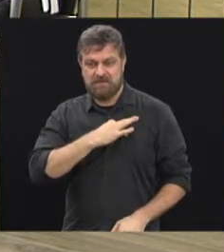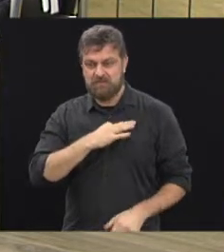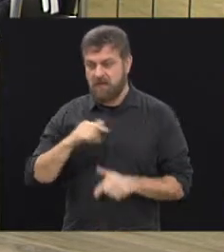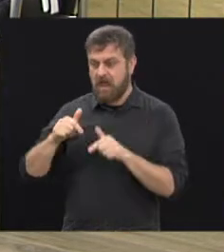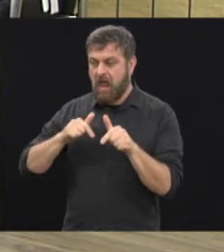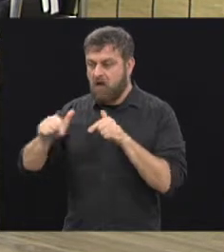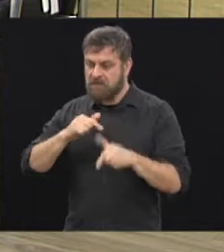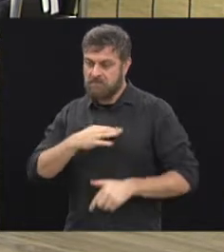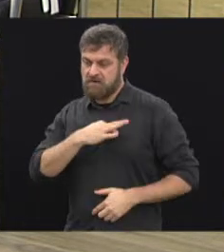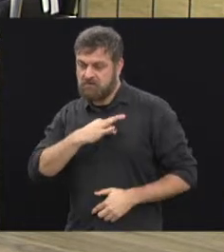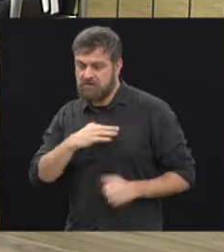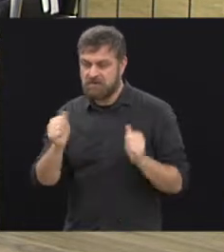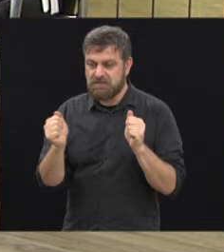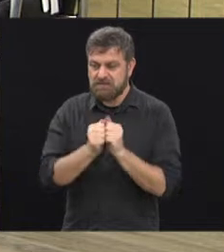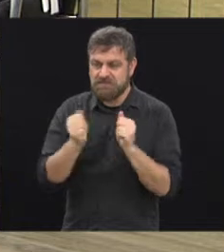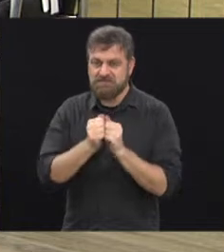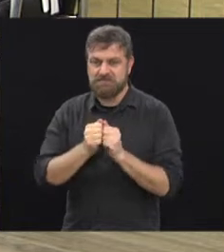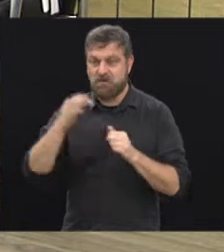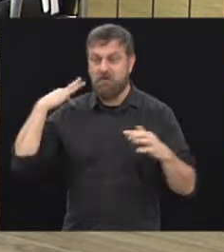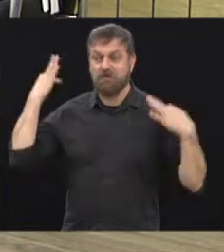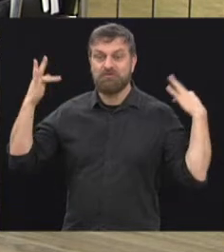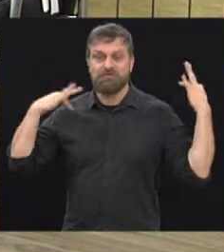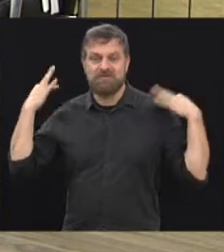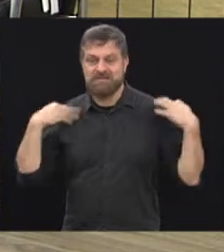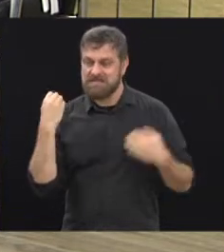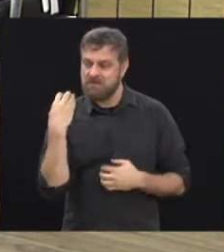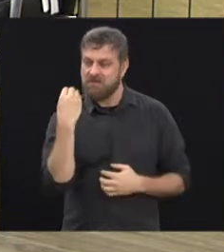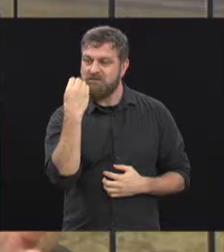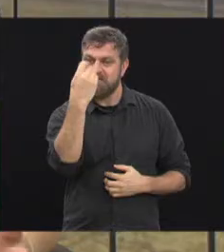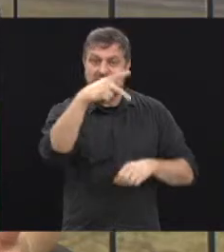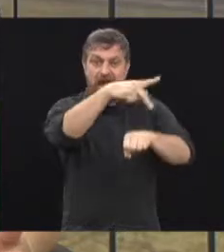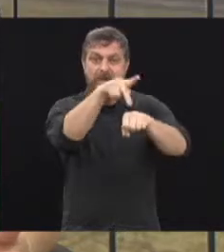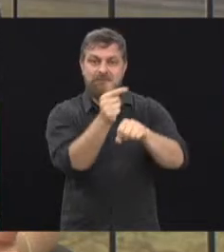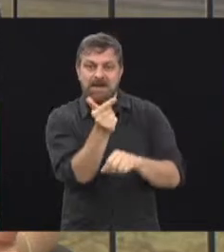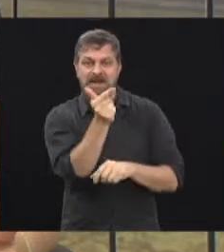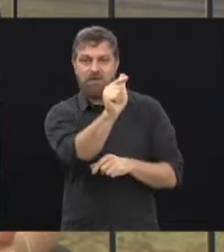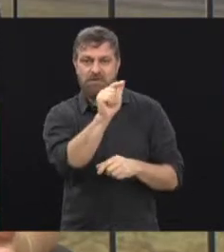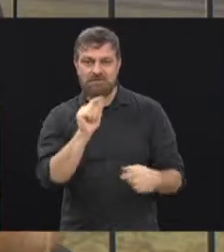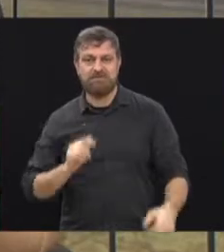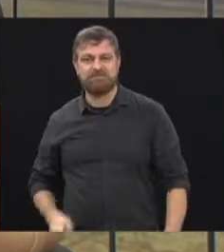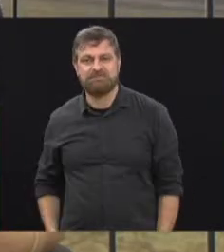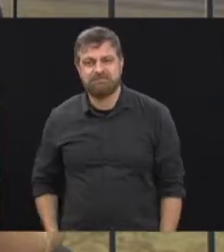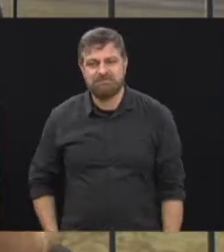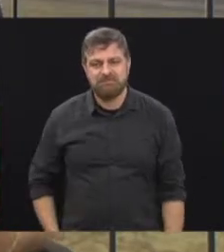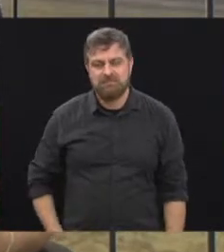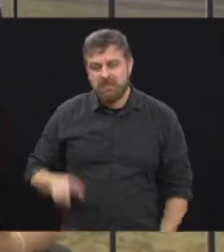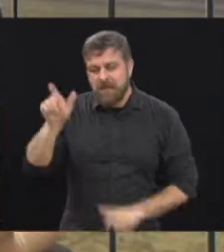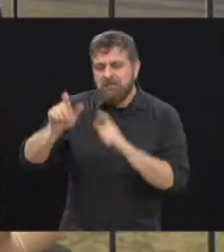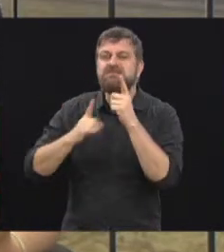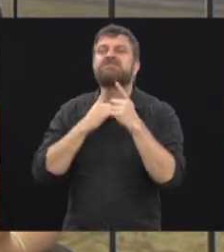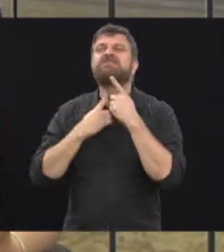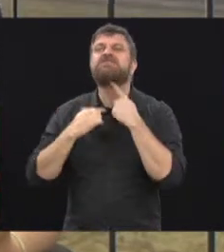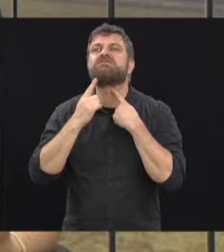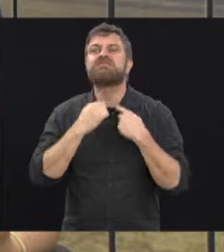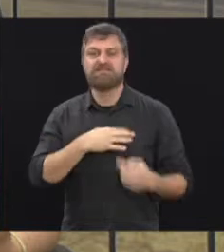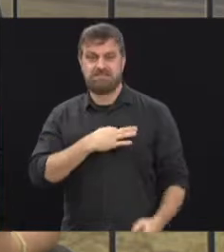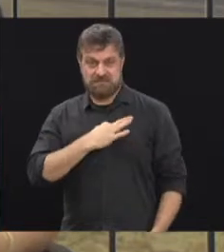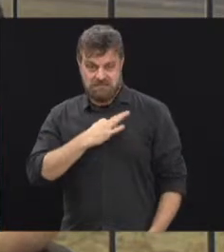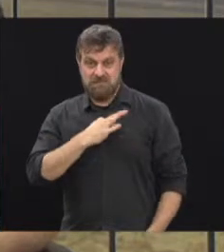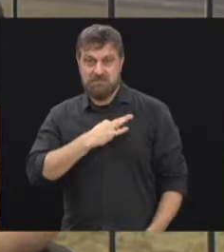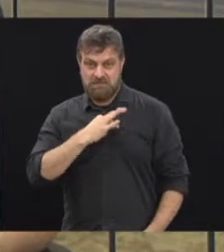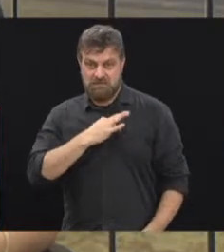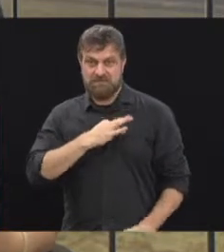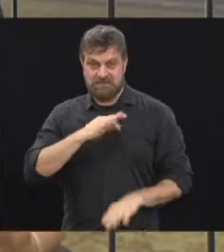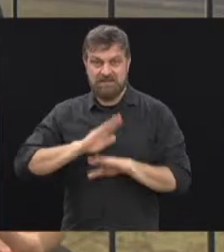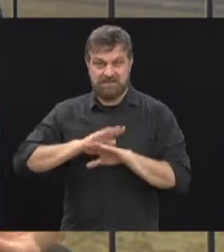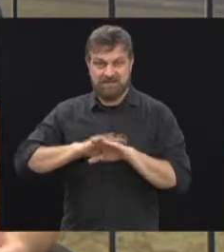do trabalho voluntário com o turismo em países remotos, né? Então, eu acho que quem tem a vontade de fazer trabalho voluntário